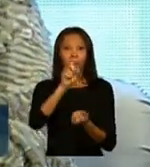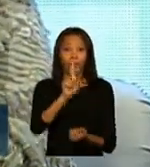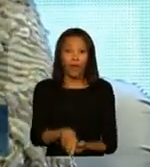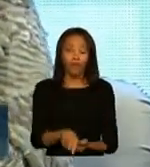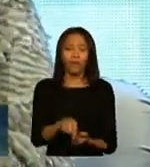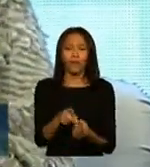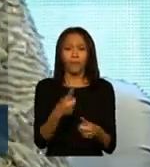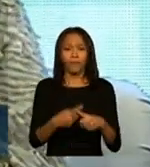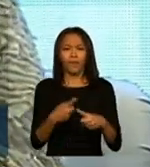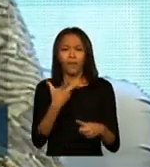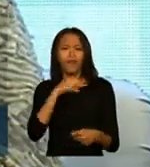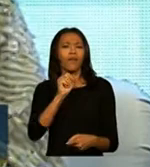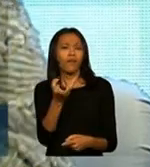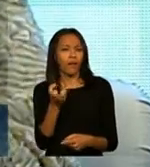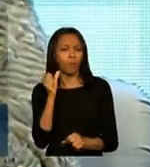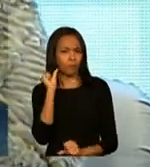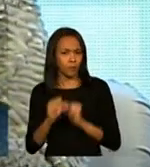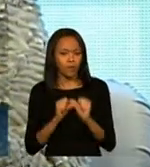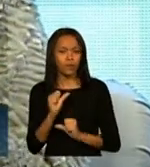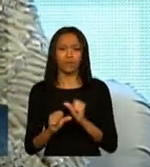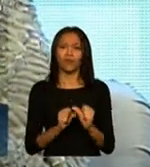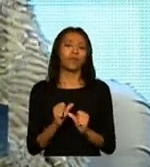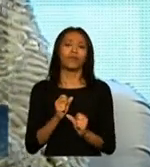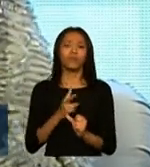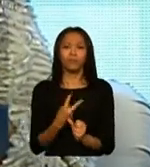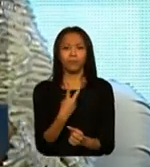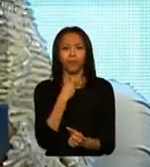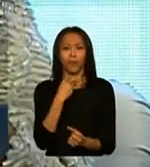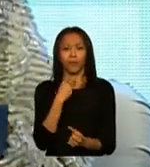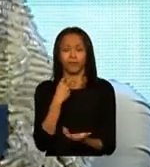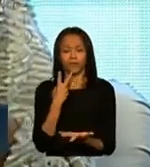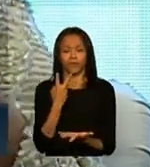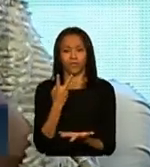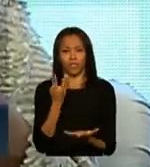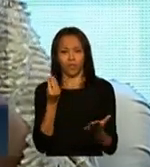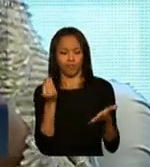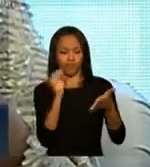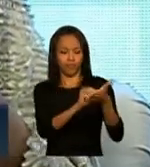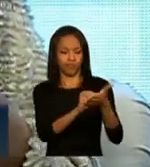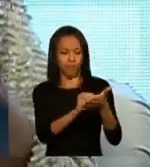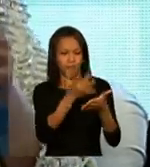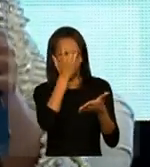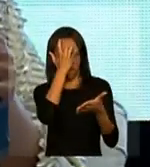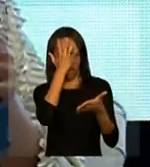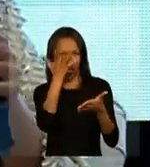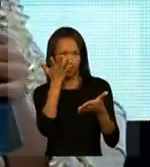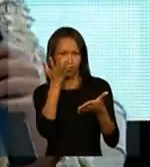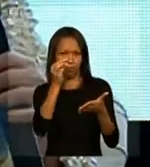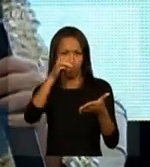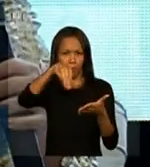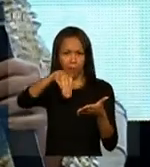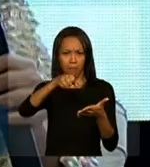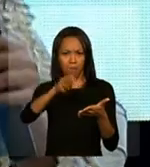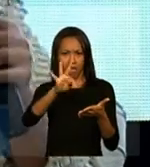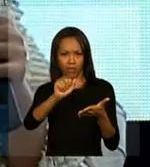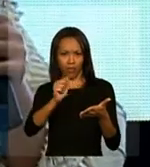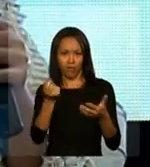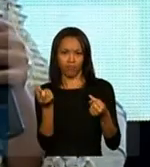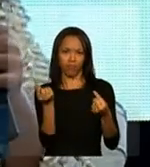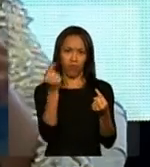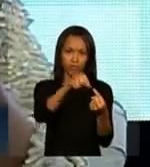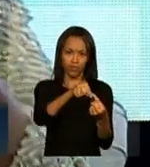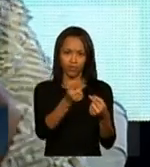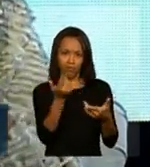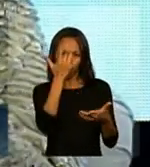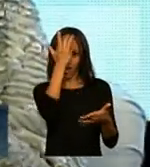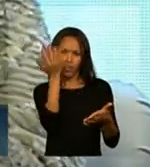que você não, quem quer mudar não pode estabelecer uma meta fácil, factível e óbvia. Então, colocar